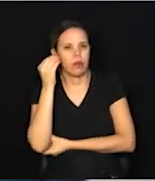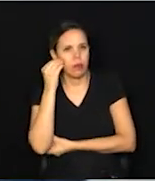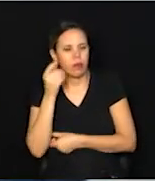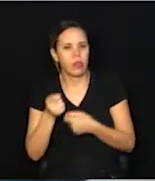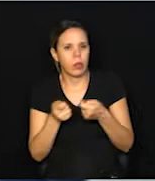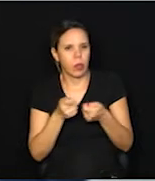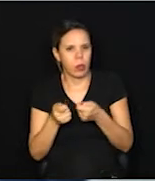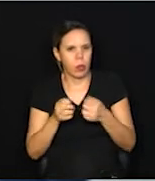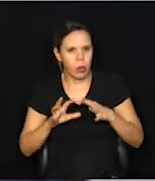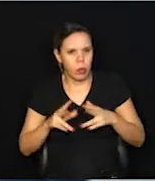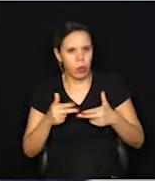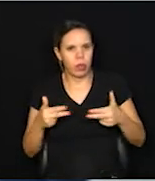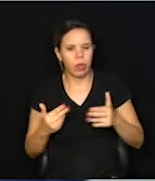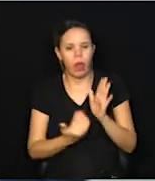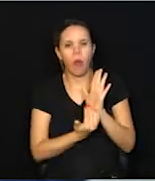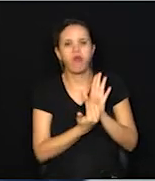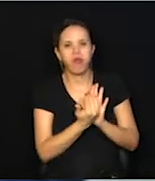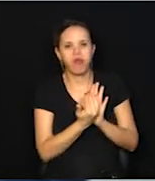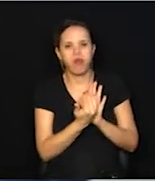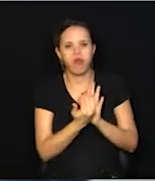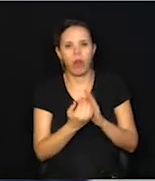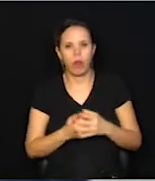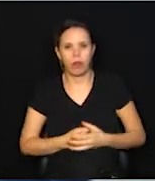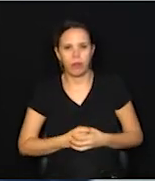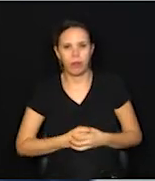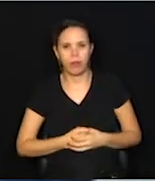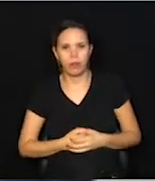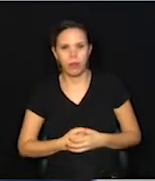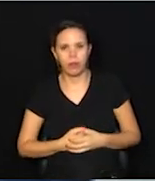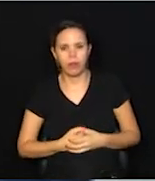de toda essa demanda aumentada,